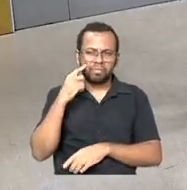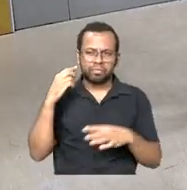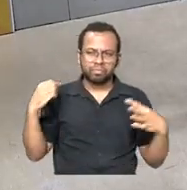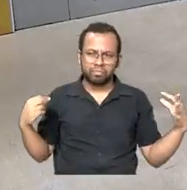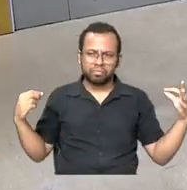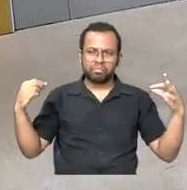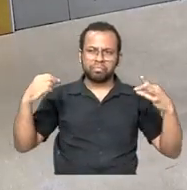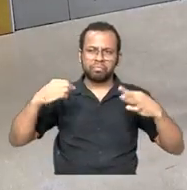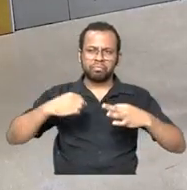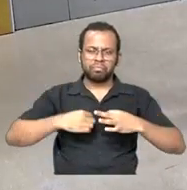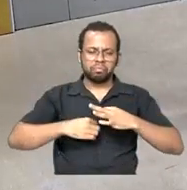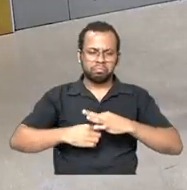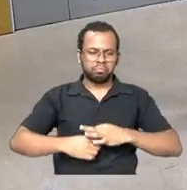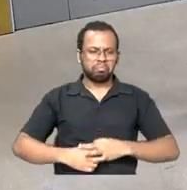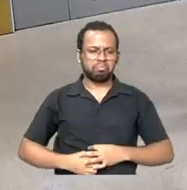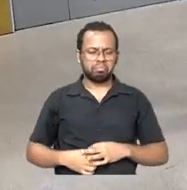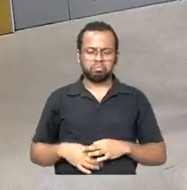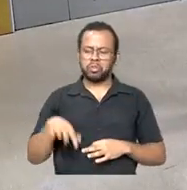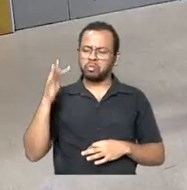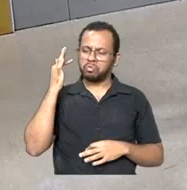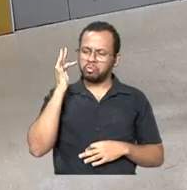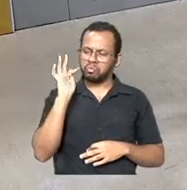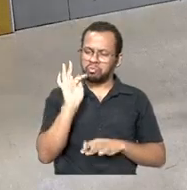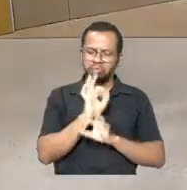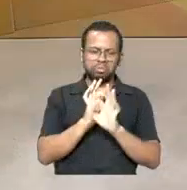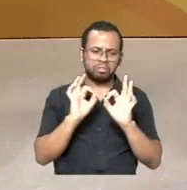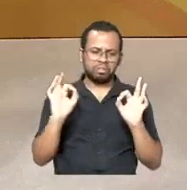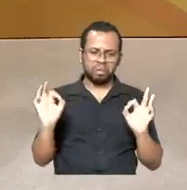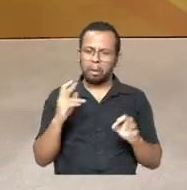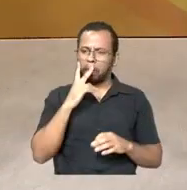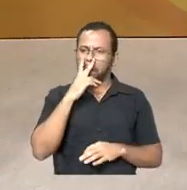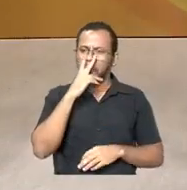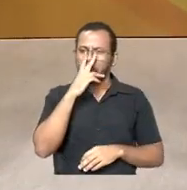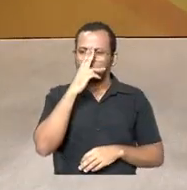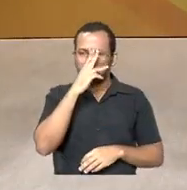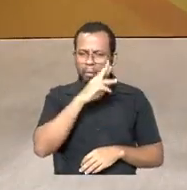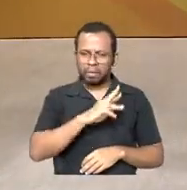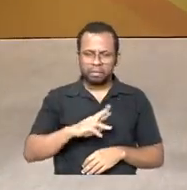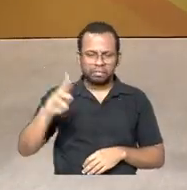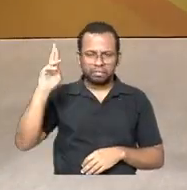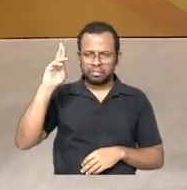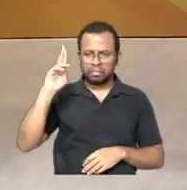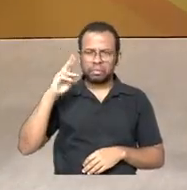o tempo todo e eles lá assim ó todo elegante pareciam desembargadores